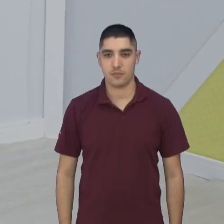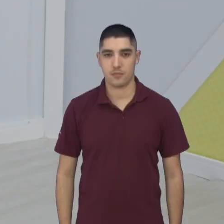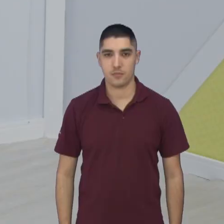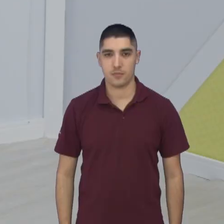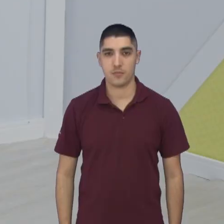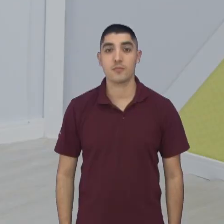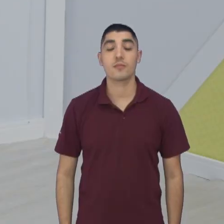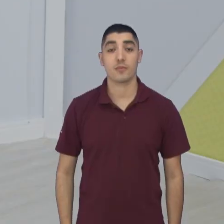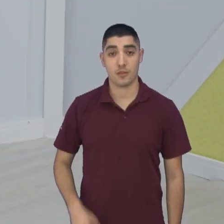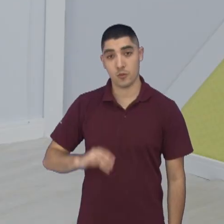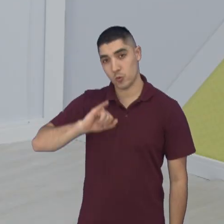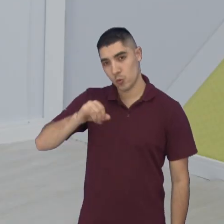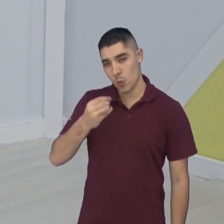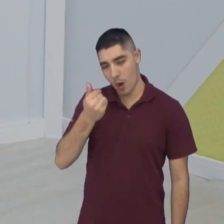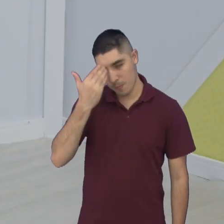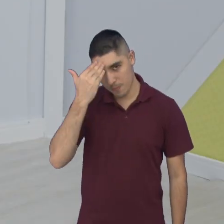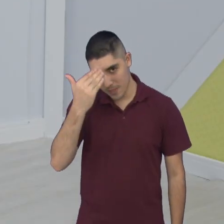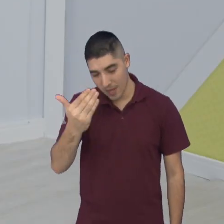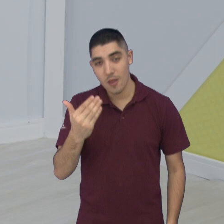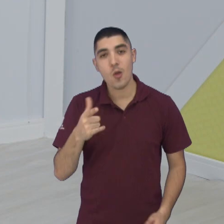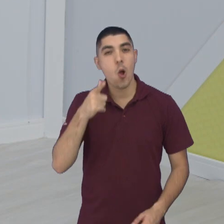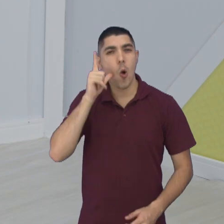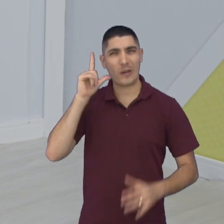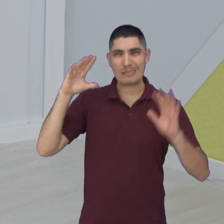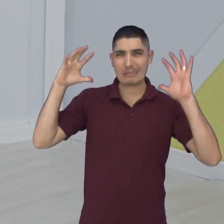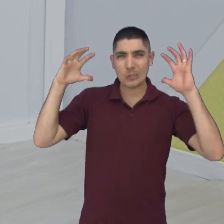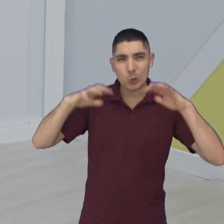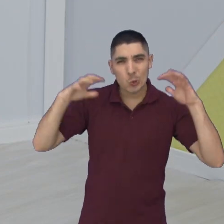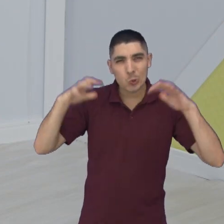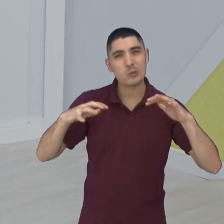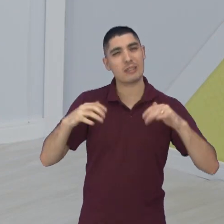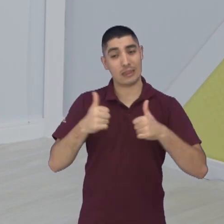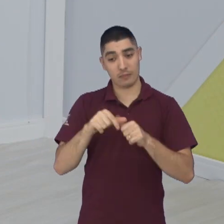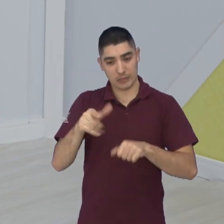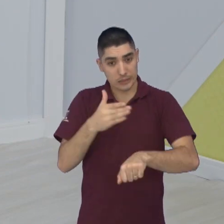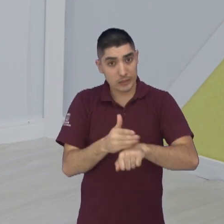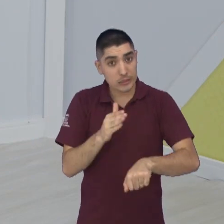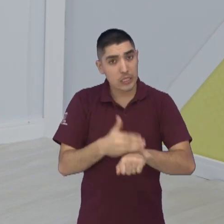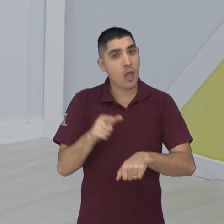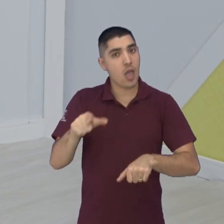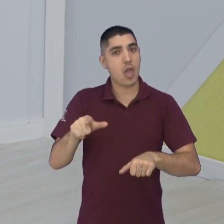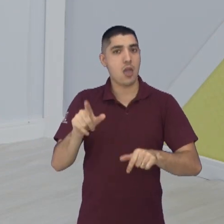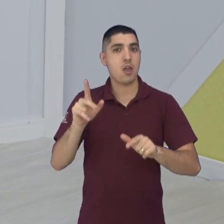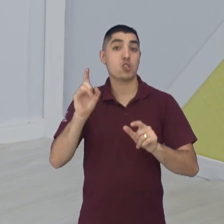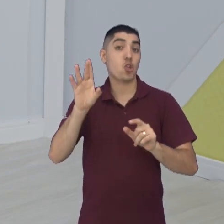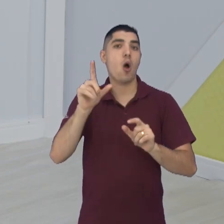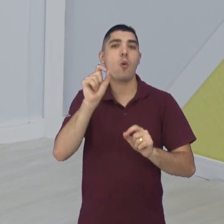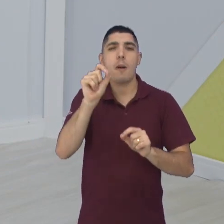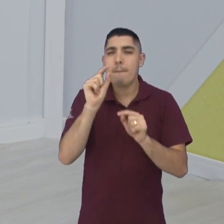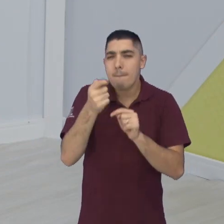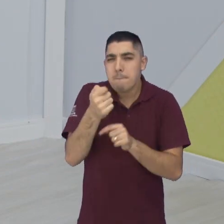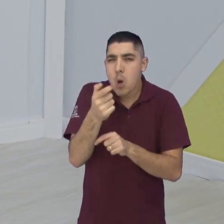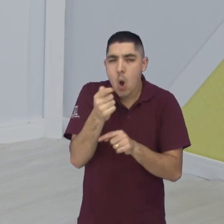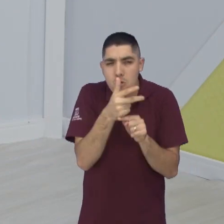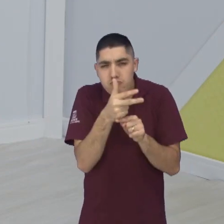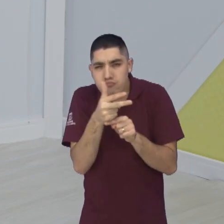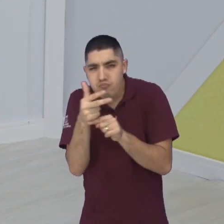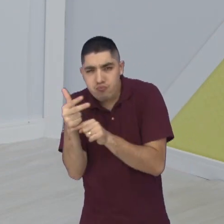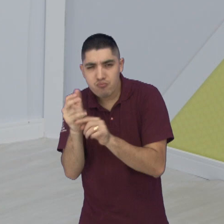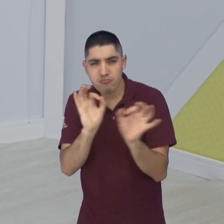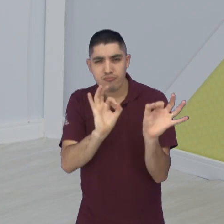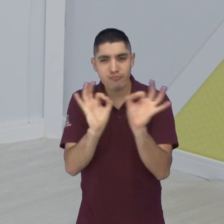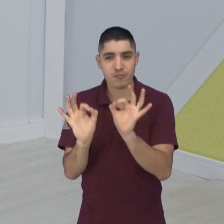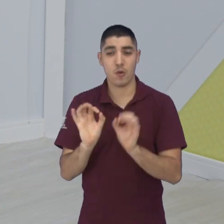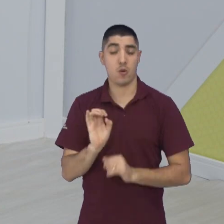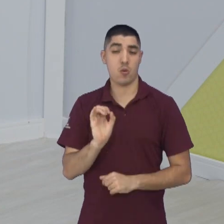Valeu, João. Ontem, debaixo de chuva, na cobertura aí do treino, o treino foi completamente fechado. Essas poucas imagens aí que você viu num